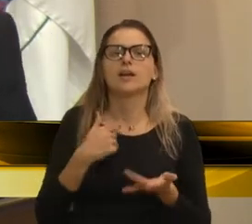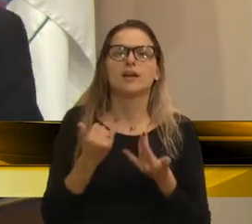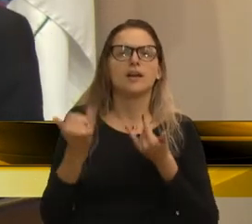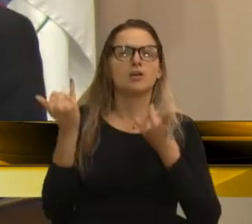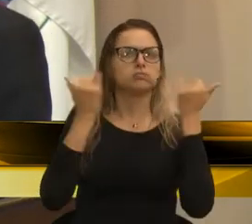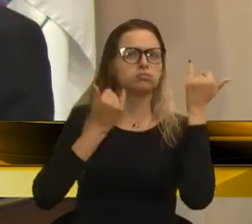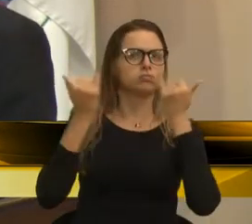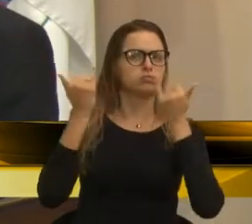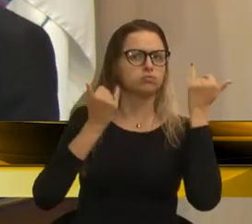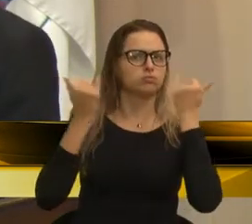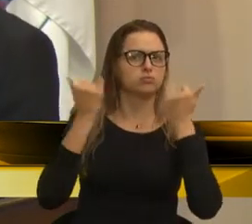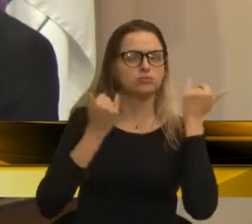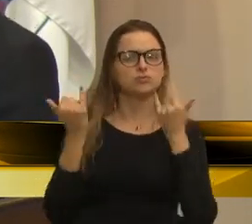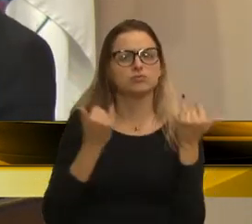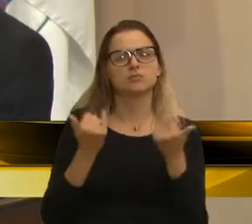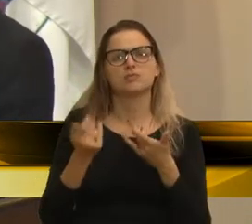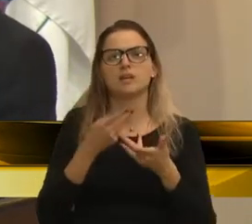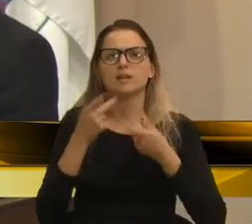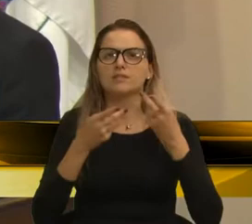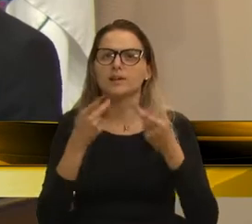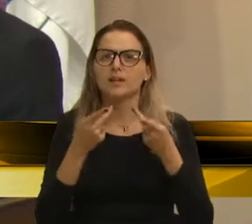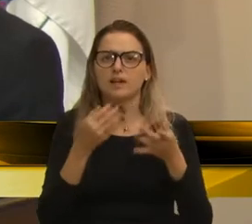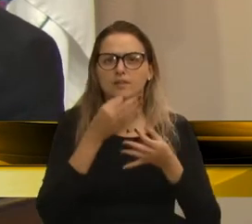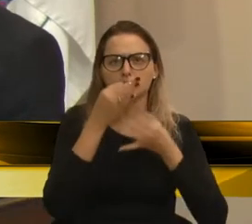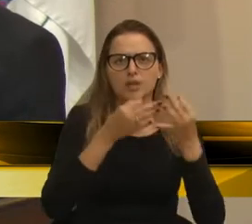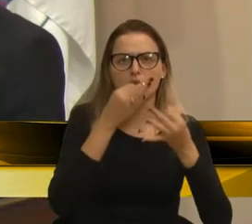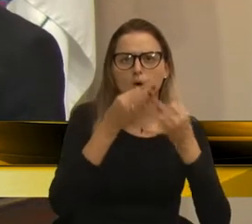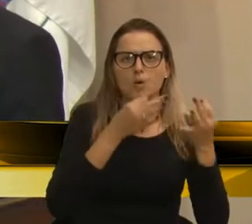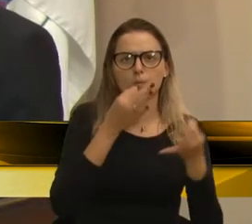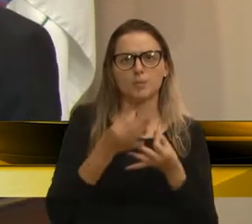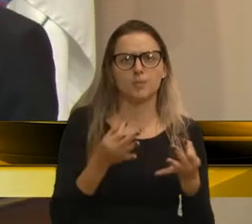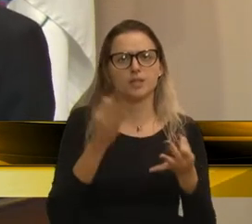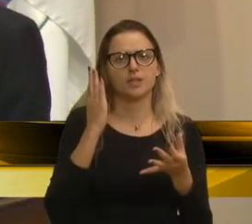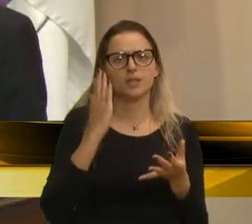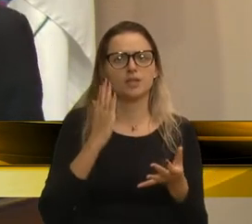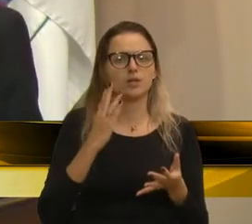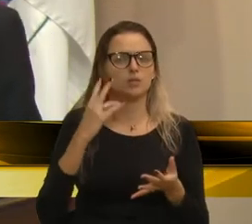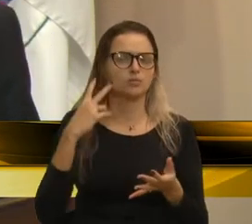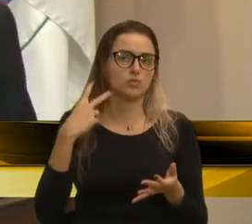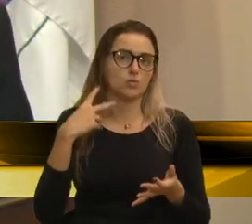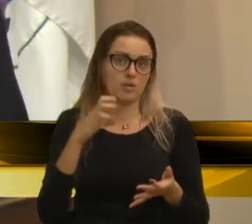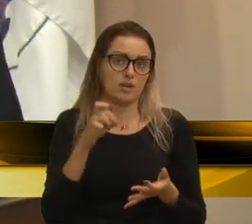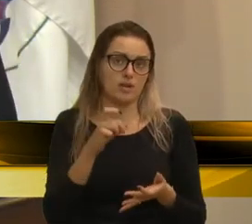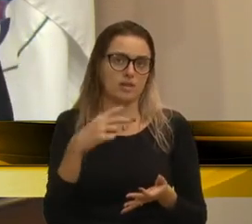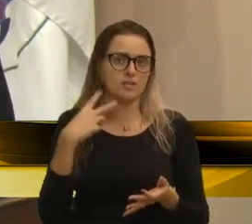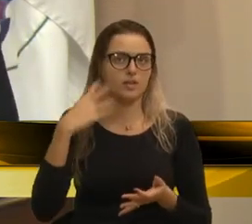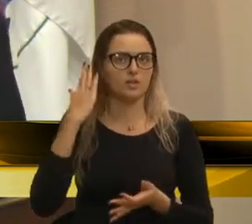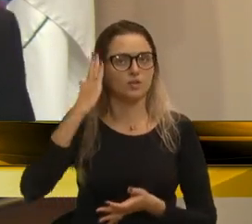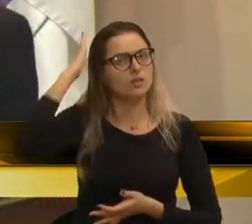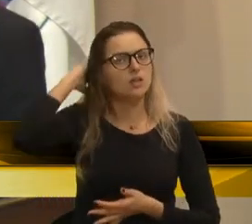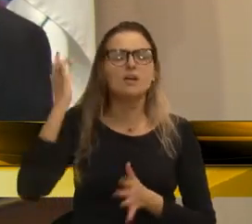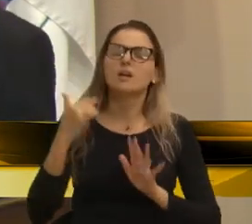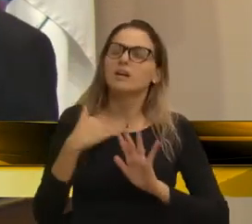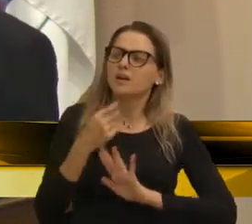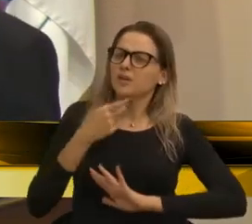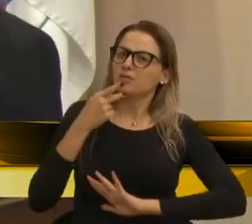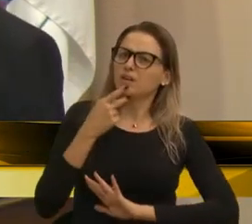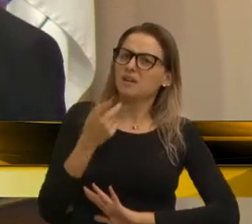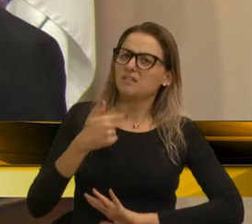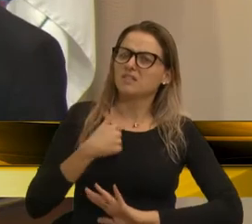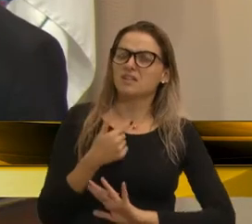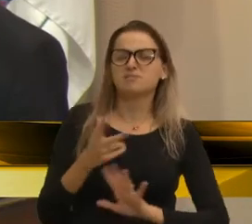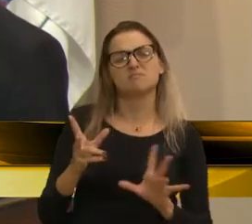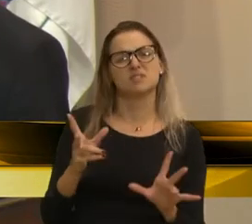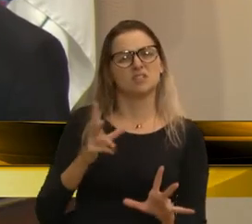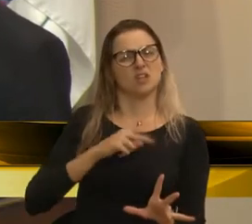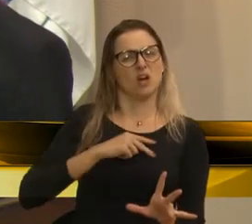muitas manifestações a respeito dos posicionamentos do então vereador Daniel Guerra. E eu confesso que eu achava até um exagero quando as